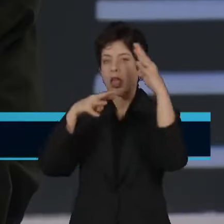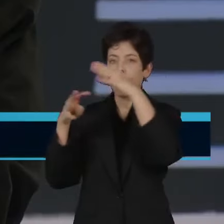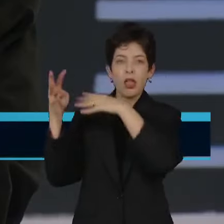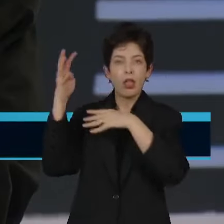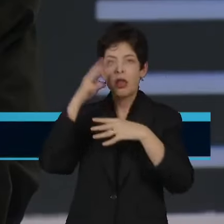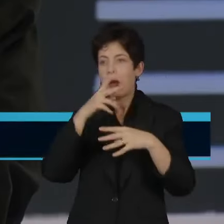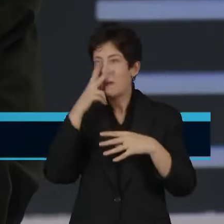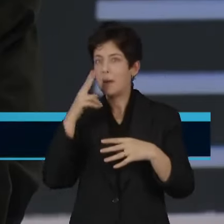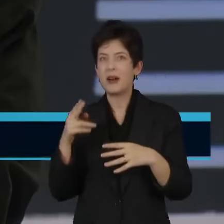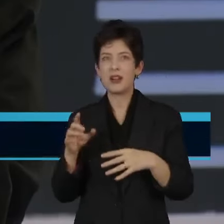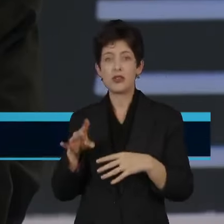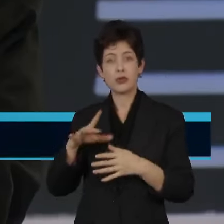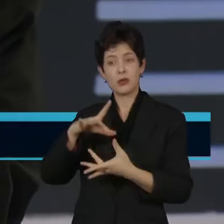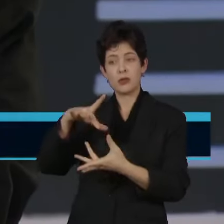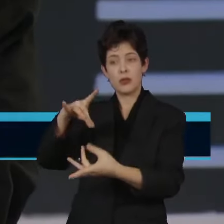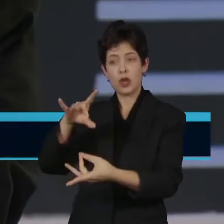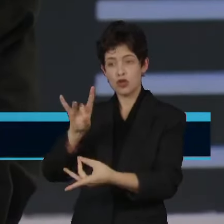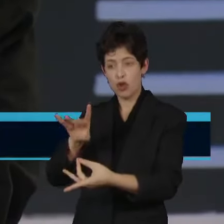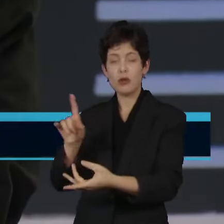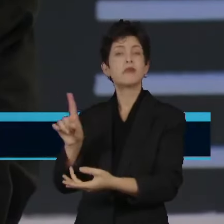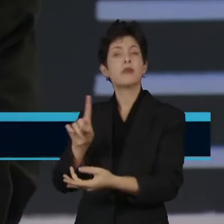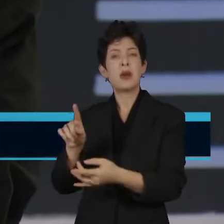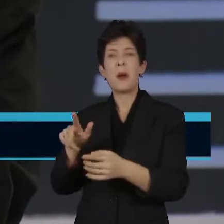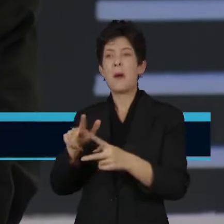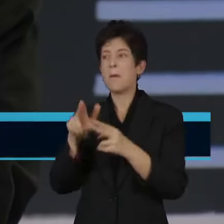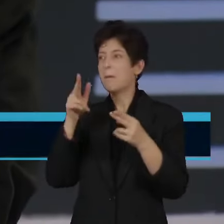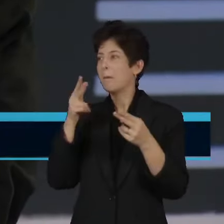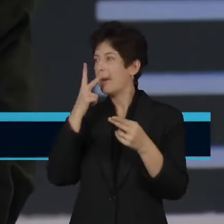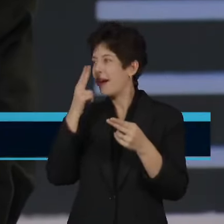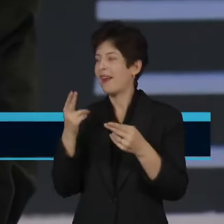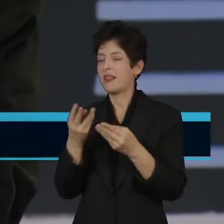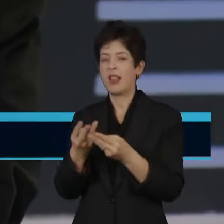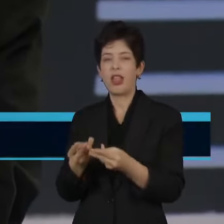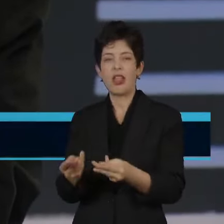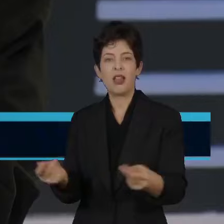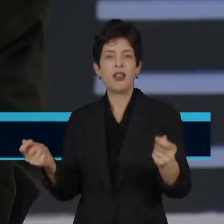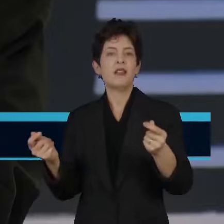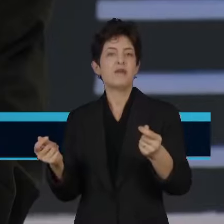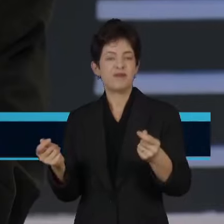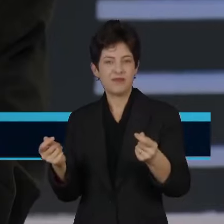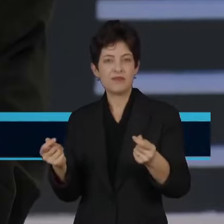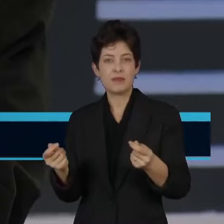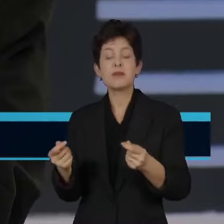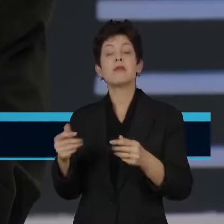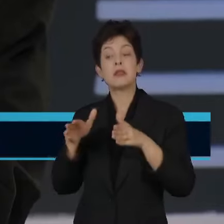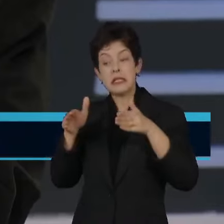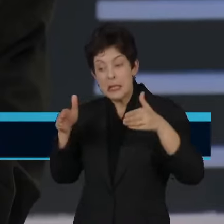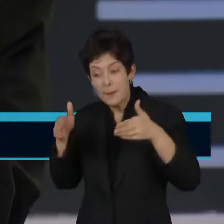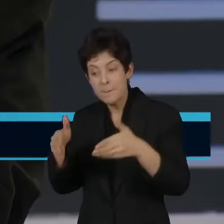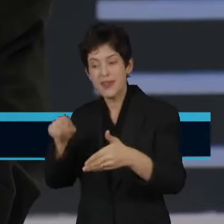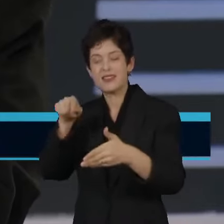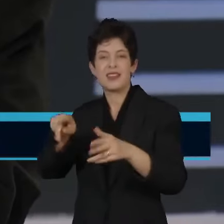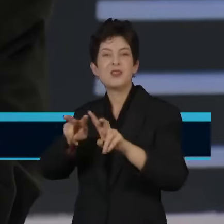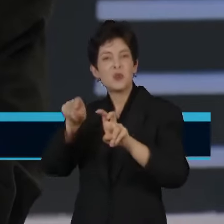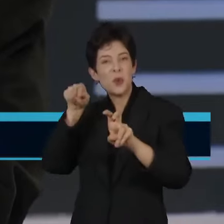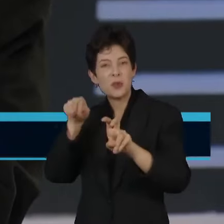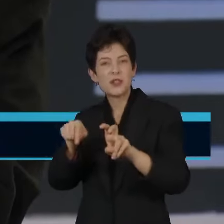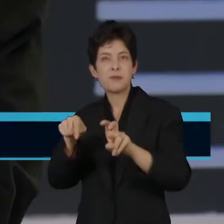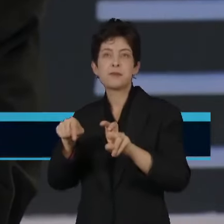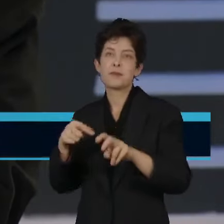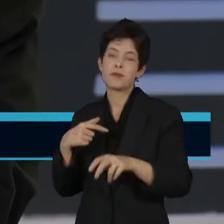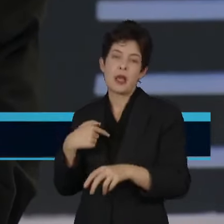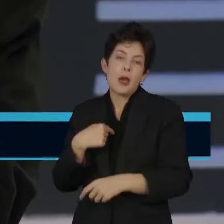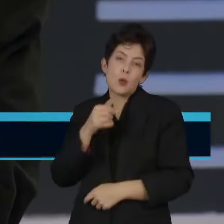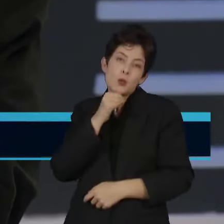gente tem é que não é só que ele é democrático, é uma espécie de desgoverno. E especificamente em relação a isso, a gente sabe que eu,